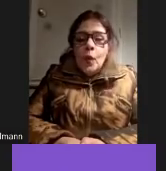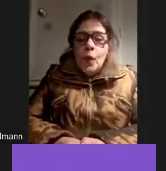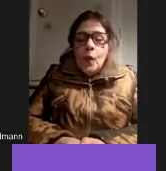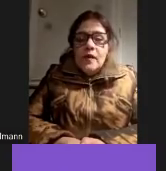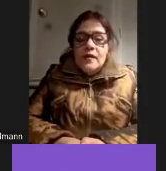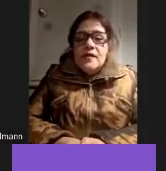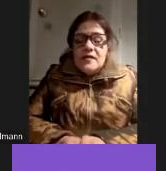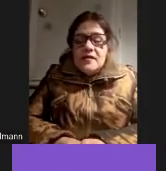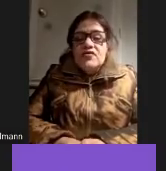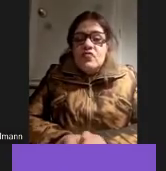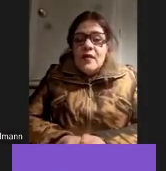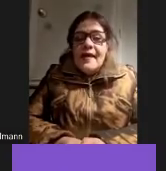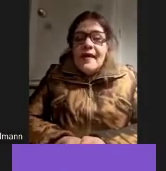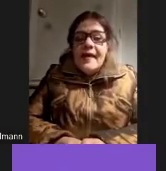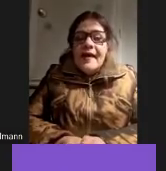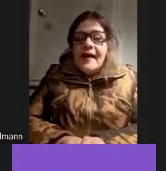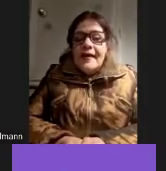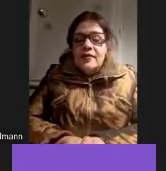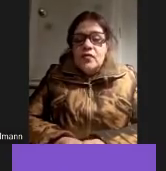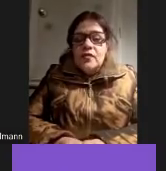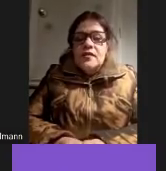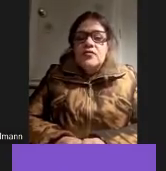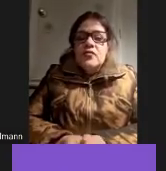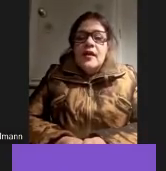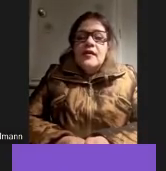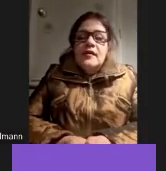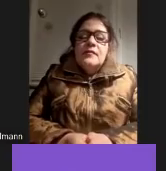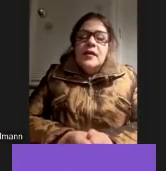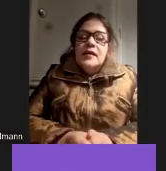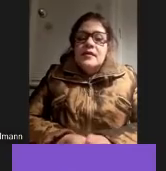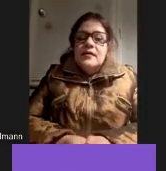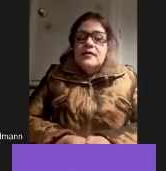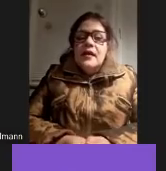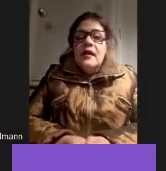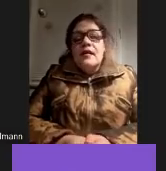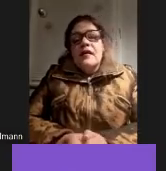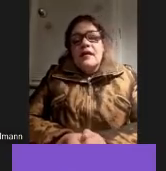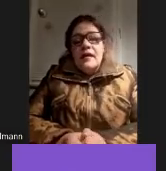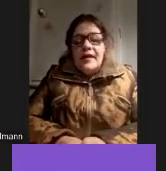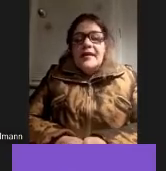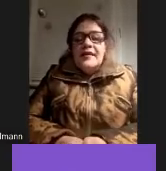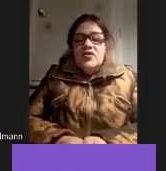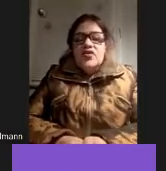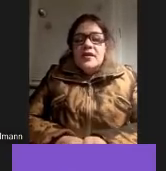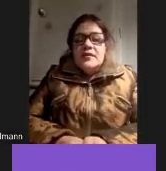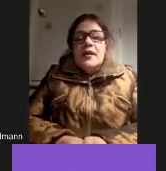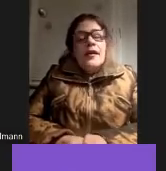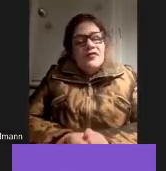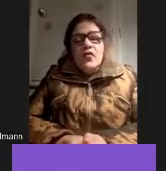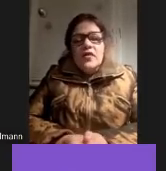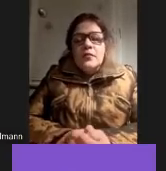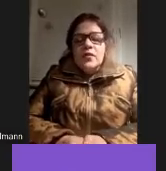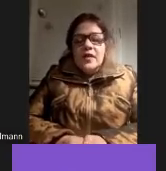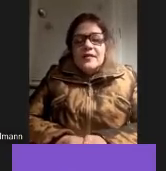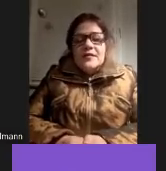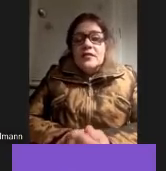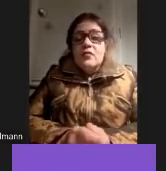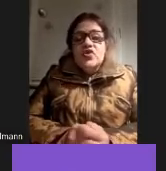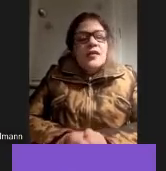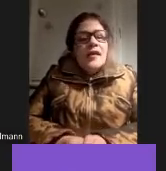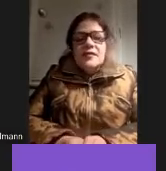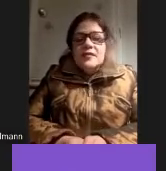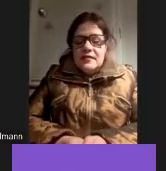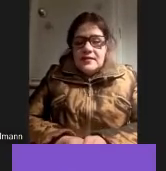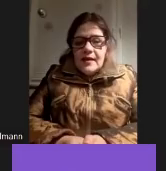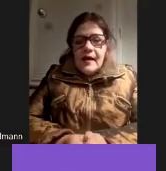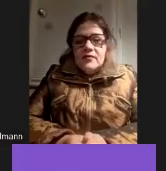piorou. E isso é errado, isso é imperícia, é negligência e foi imprudência. São